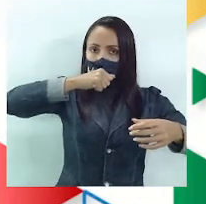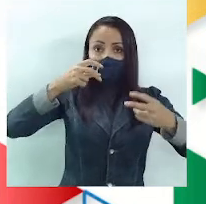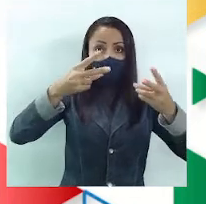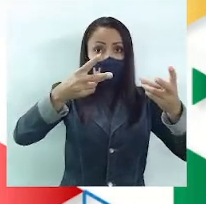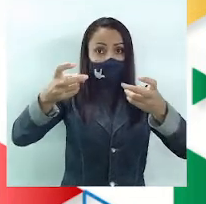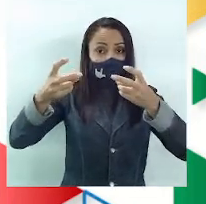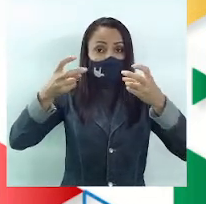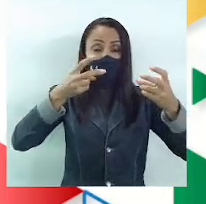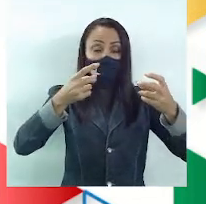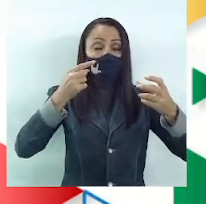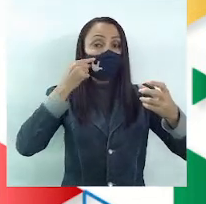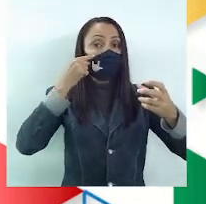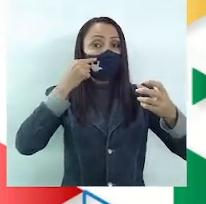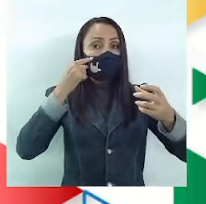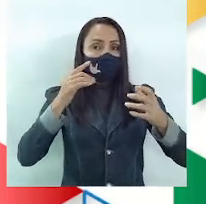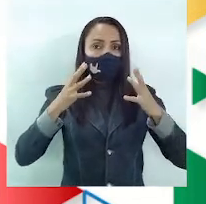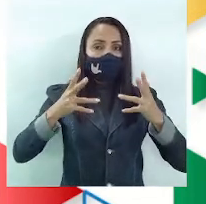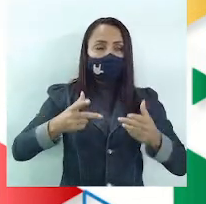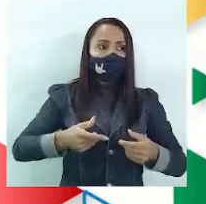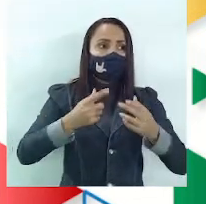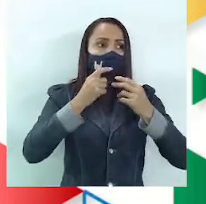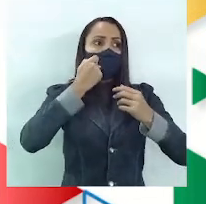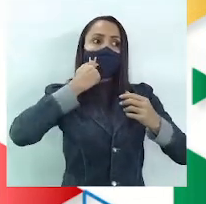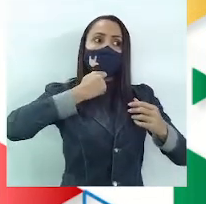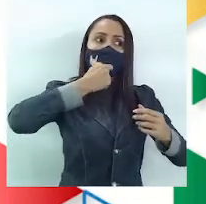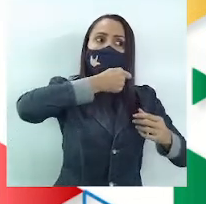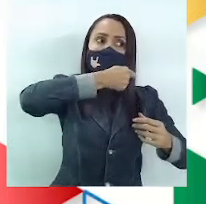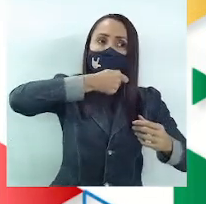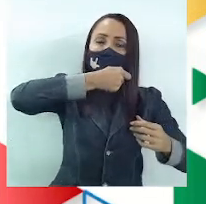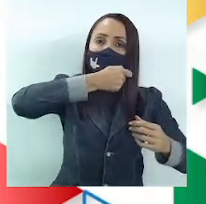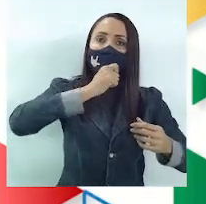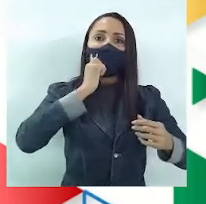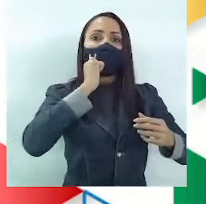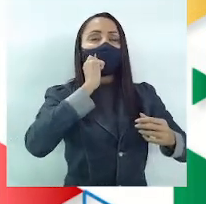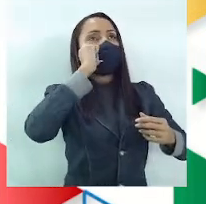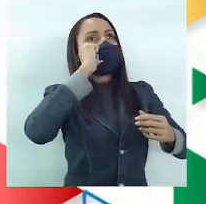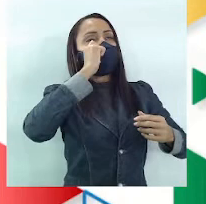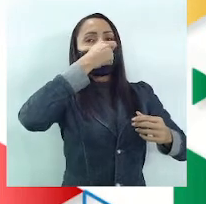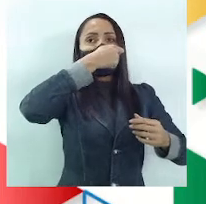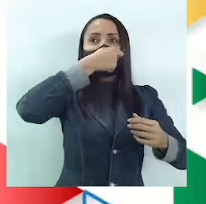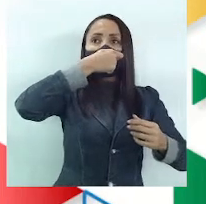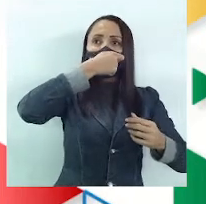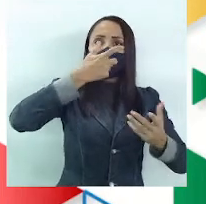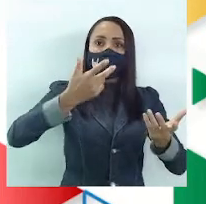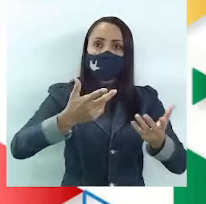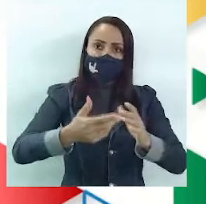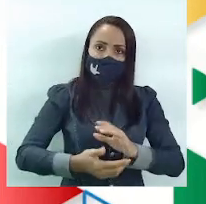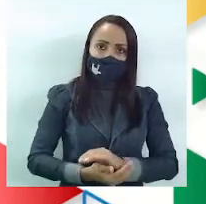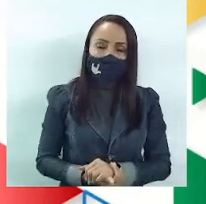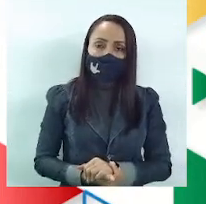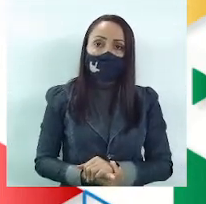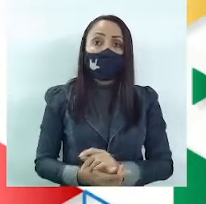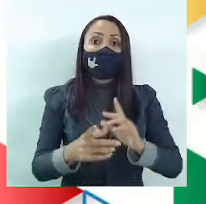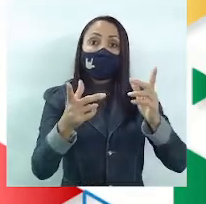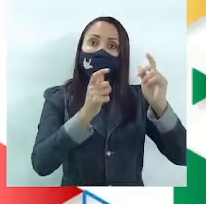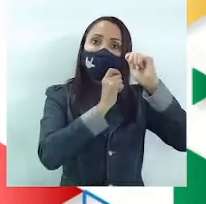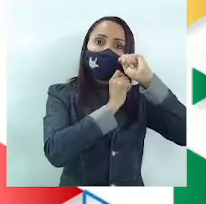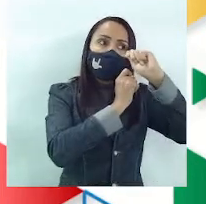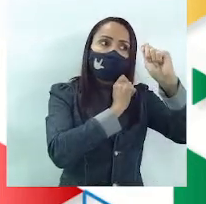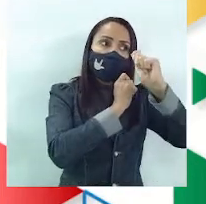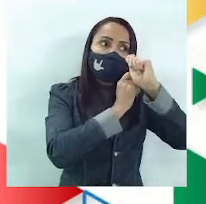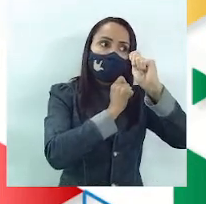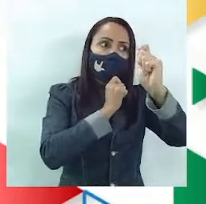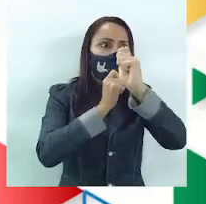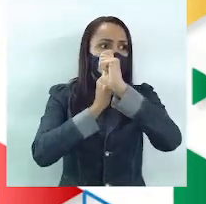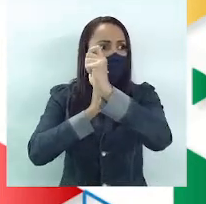e todos os dentes, a parte de dentro, a parte de fora, e a parte que fica entre um dente e outro, você pega o fio dental e você vai